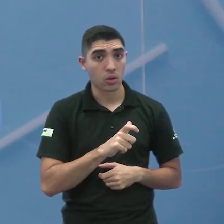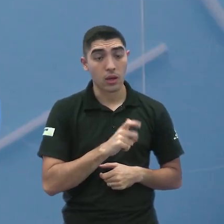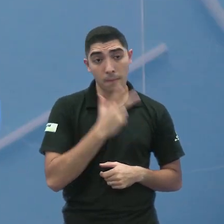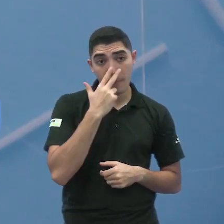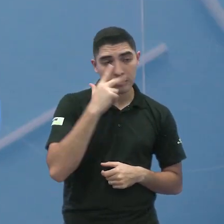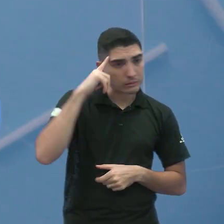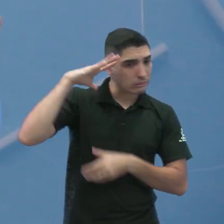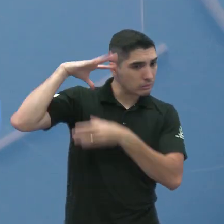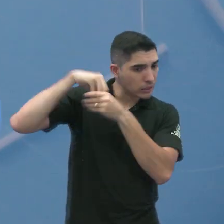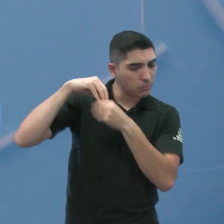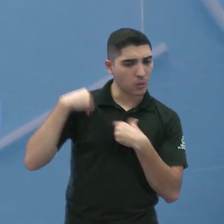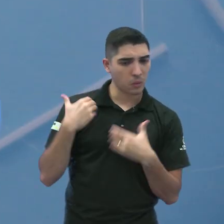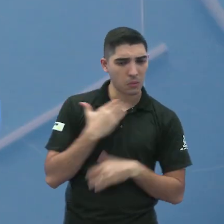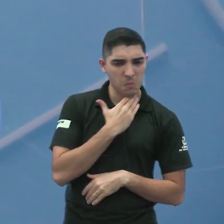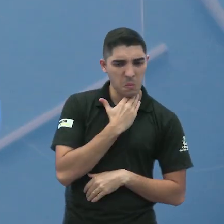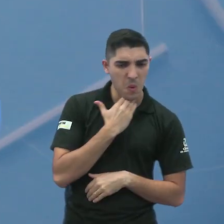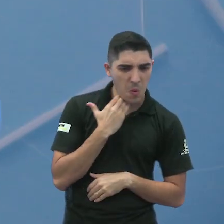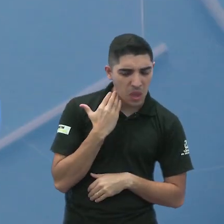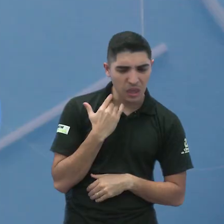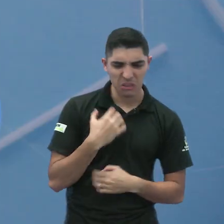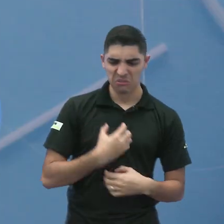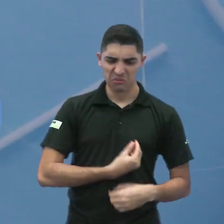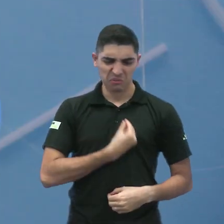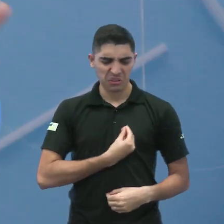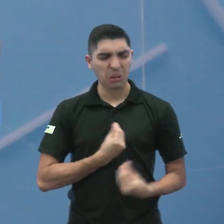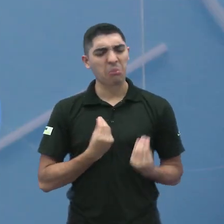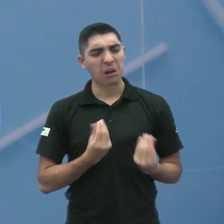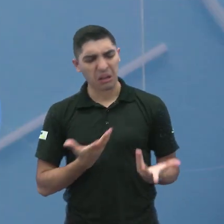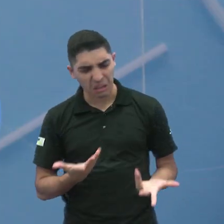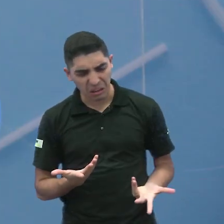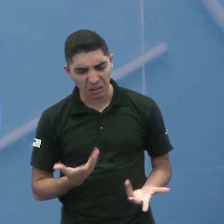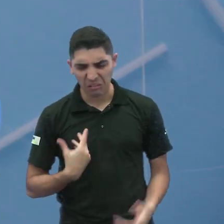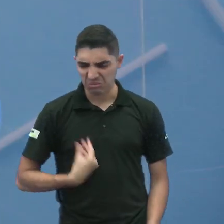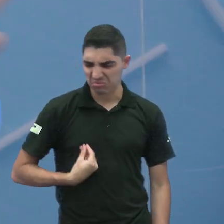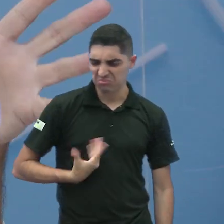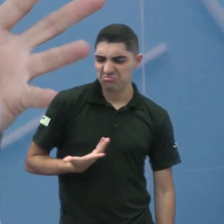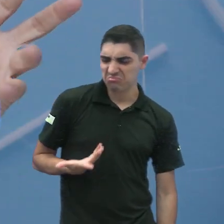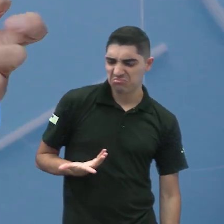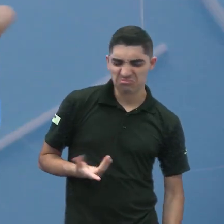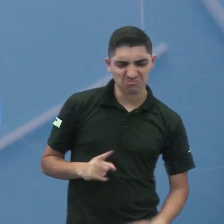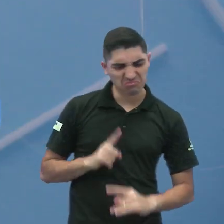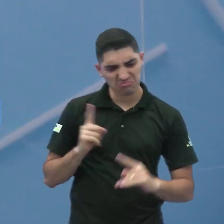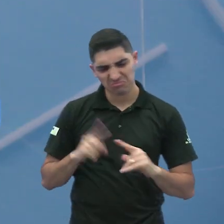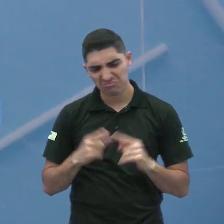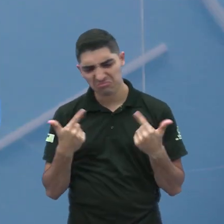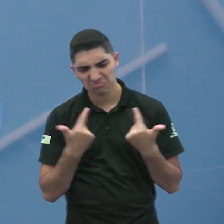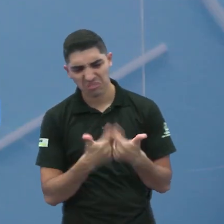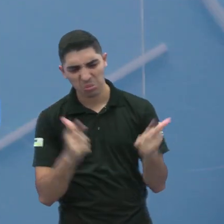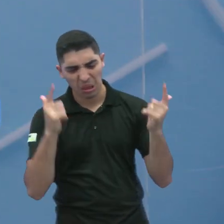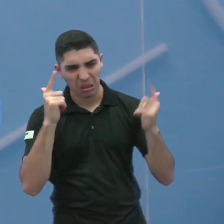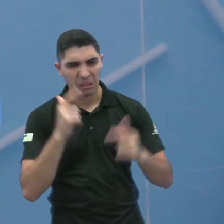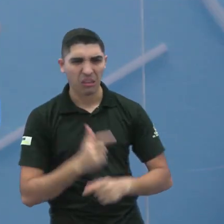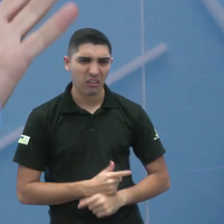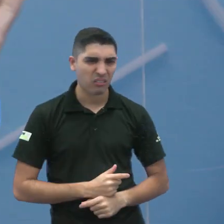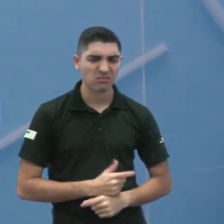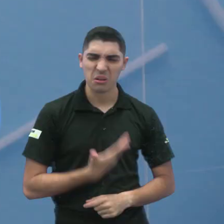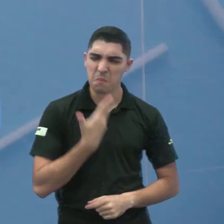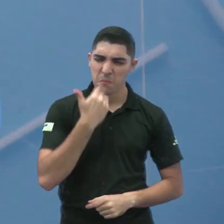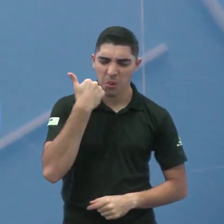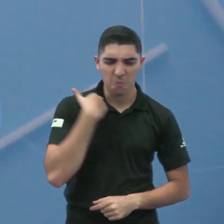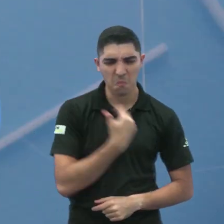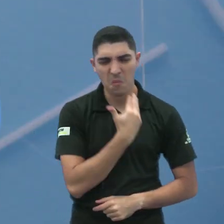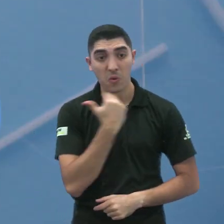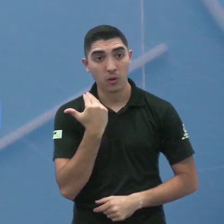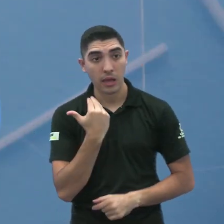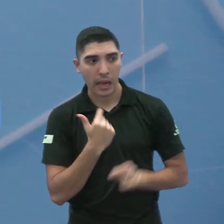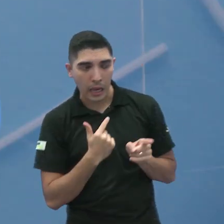dentro dela está pensando em morte, está questionando a vida, está falando o que eu estou fazendo aqui, essa vida não tem sentido, era melhor se eu não estivesse aqui,